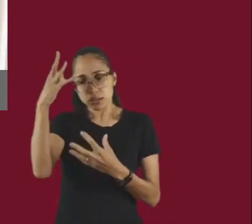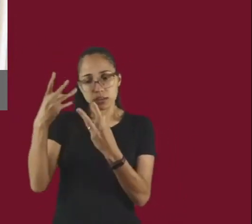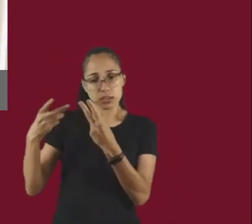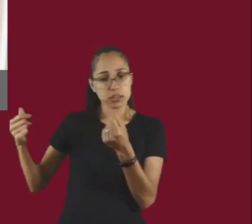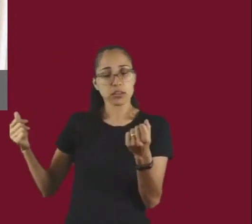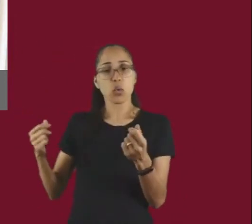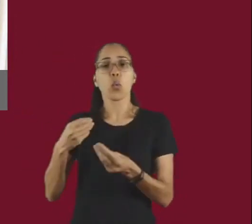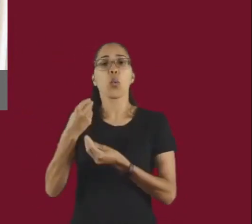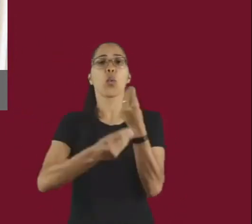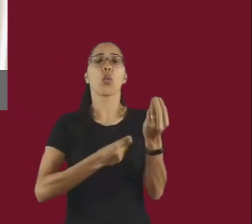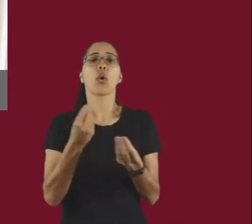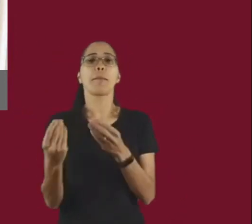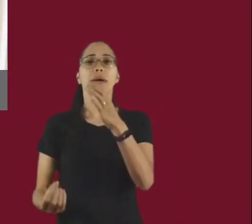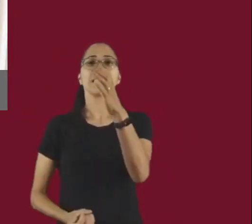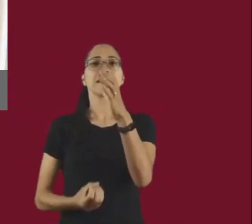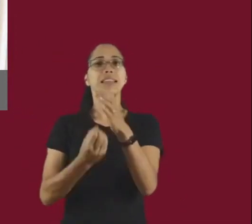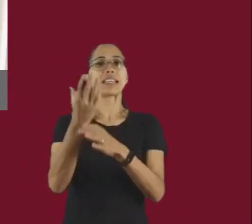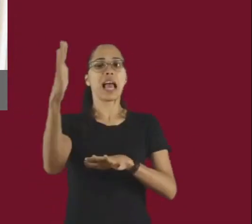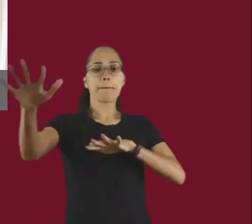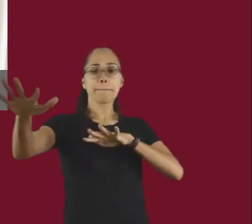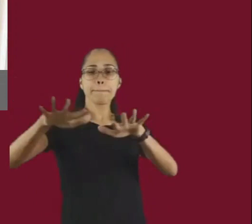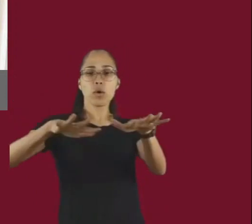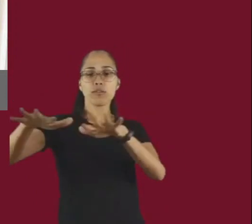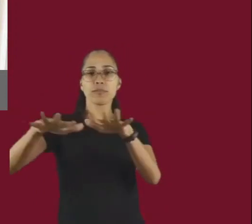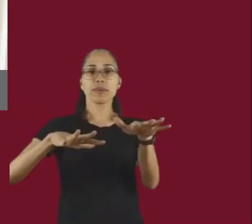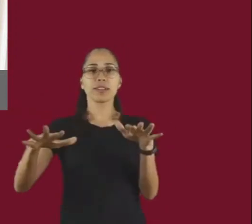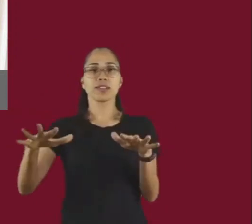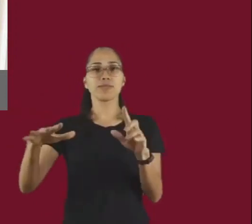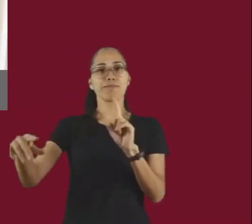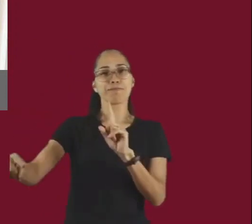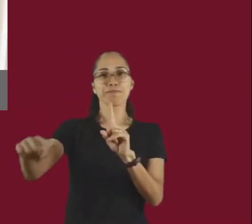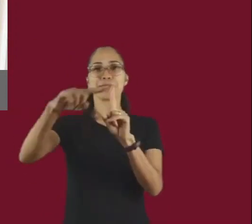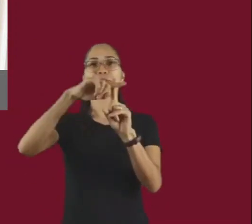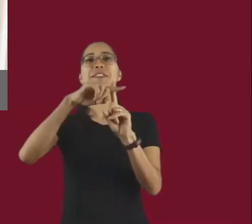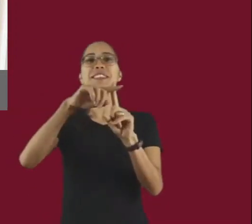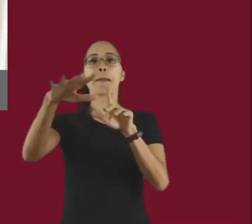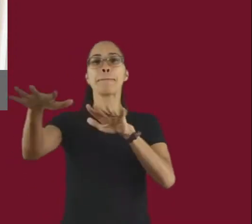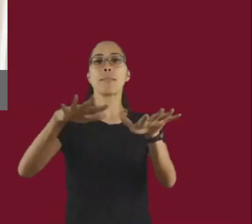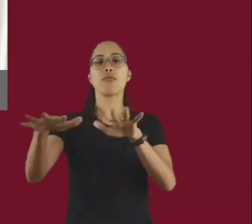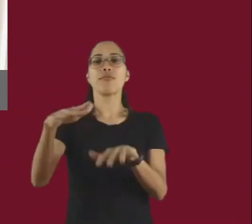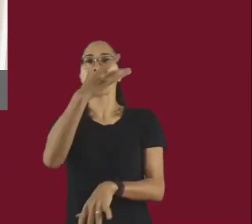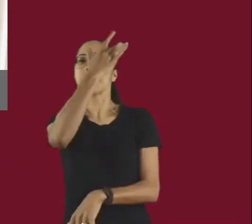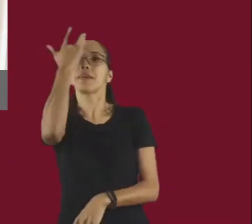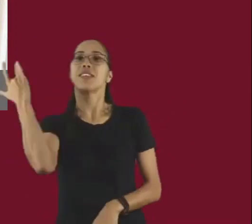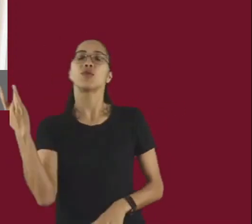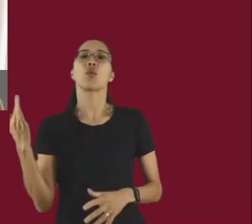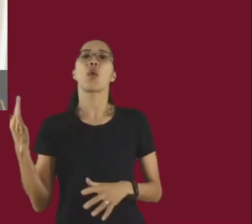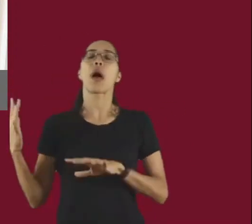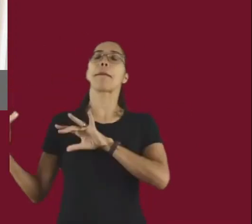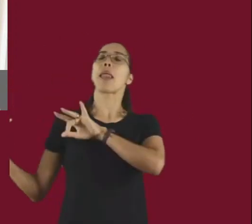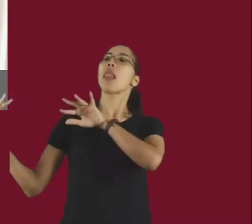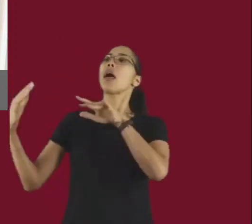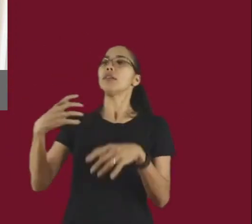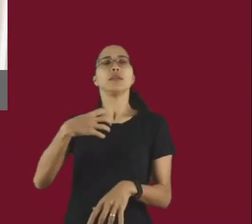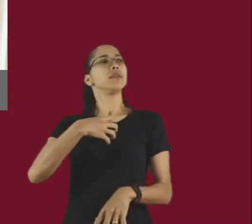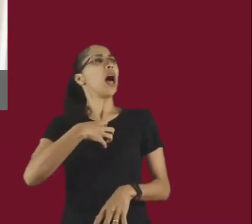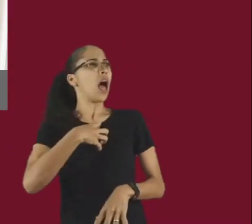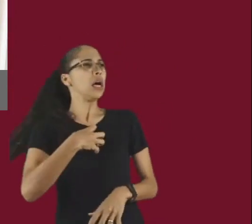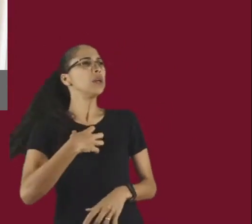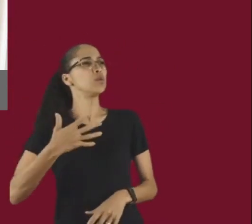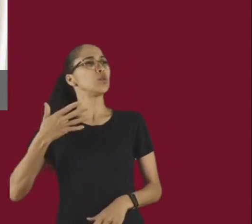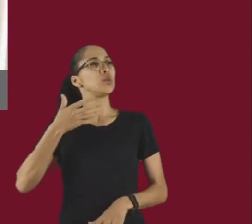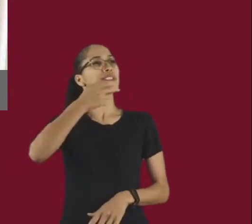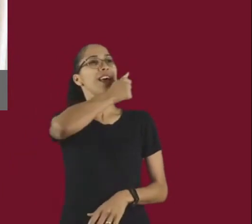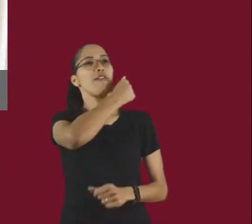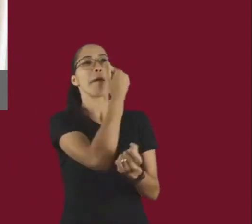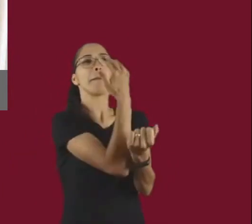onda de positividade que vá mover essas pessoas para salvar o clima,